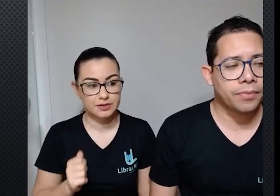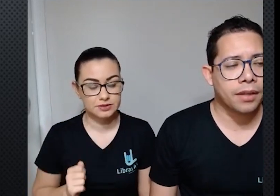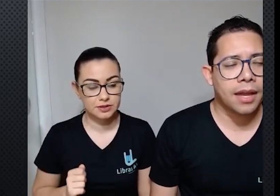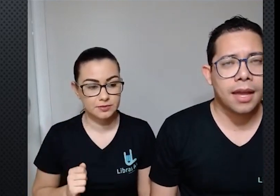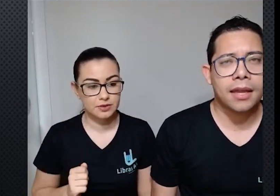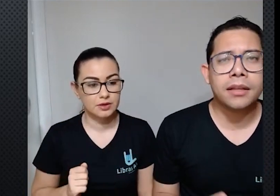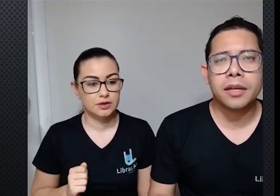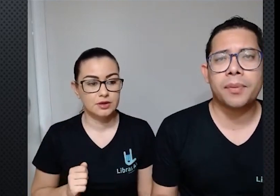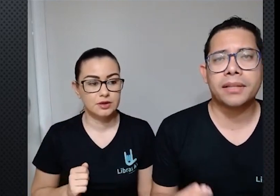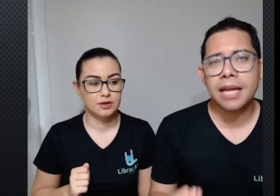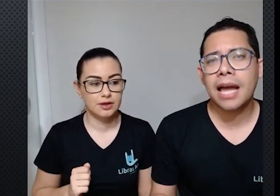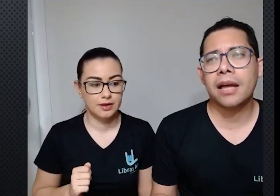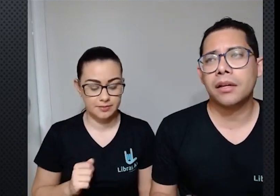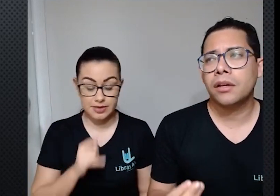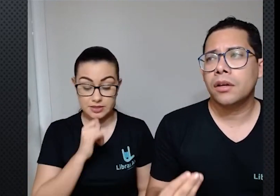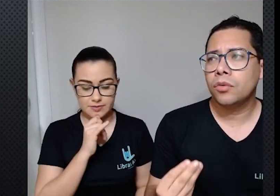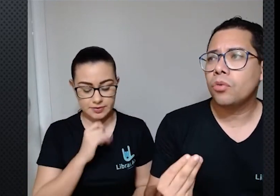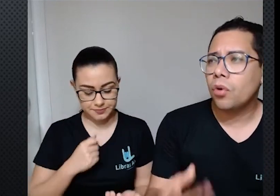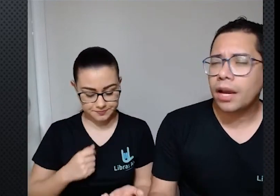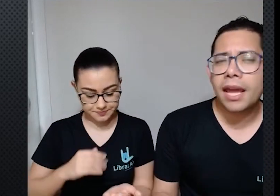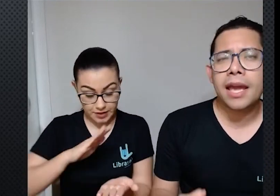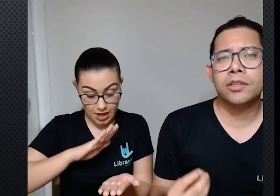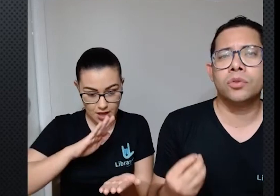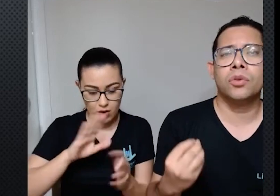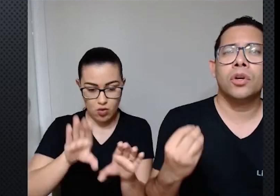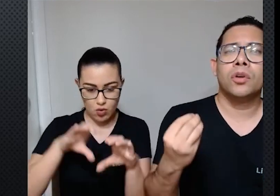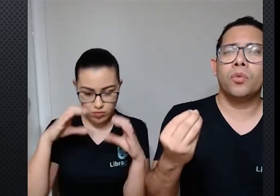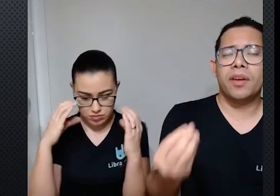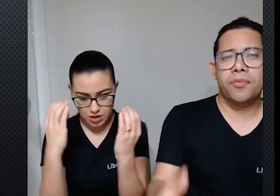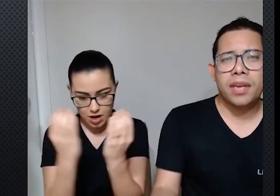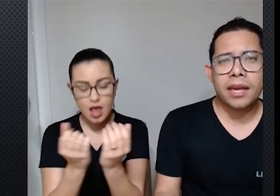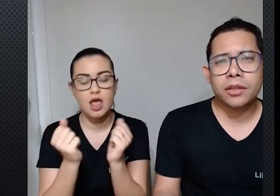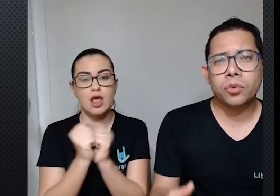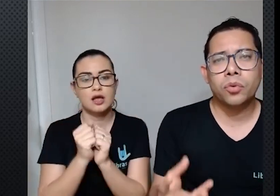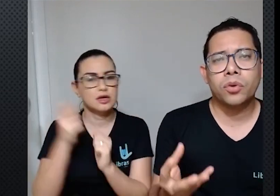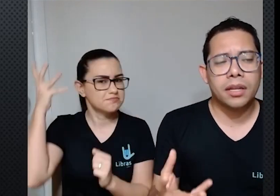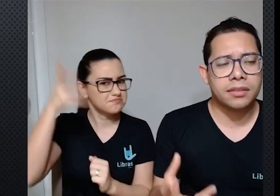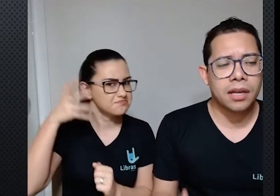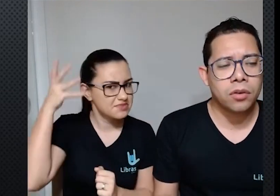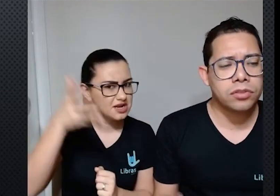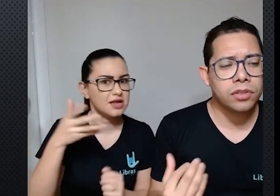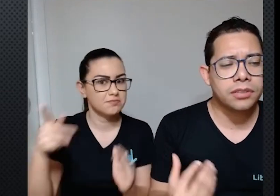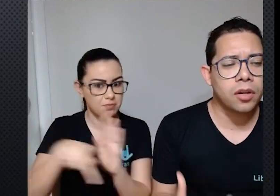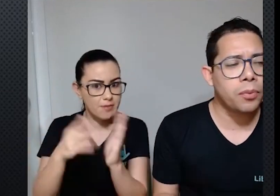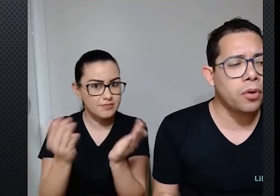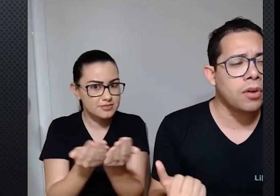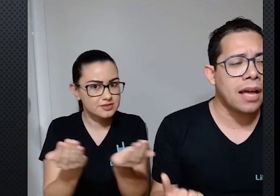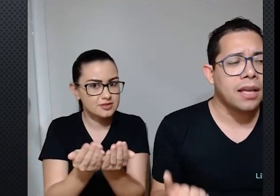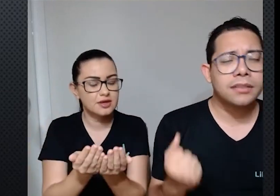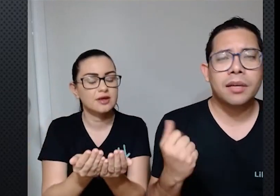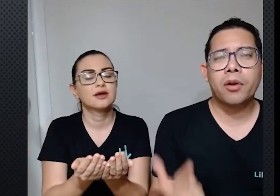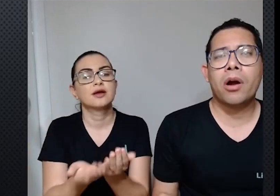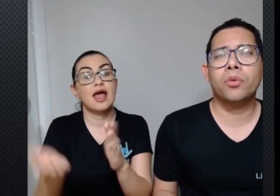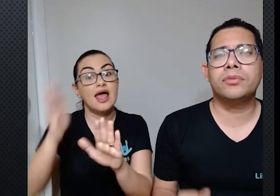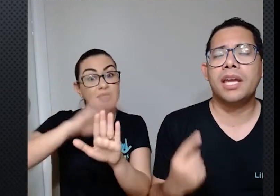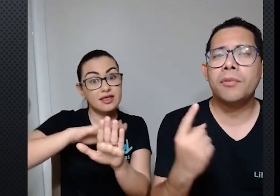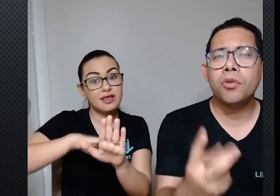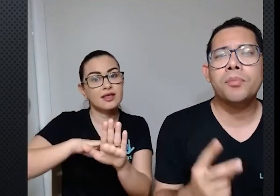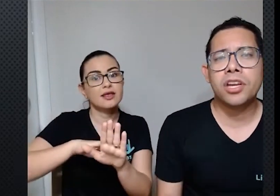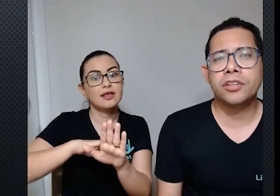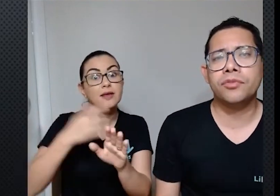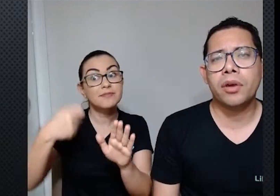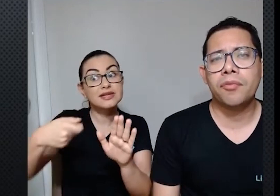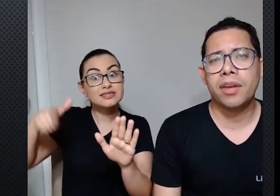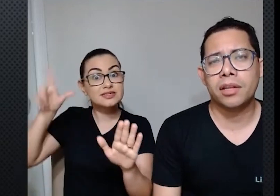você interpretar num congresso, num evento cristão, se você não procurar saber qual é o tema e